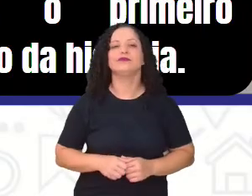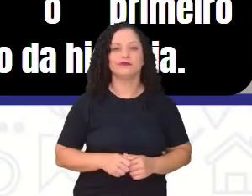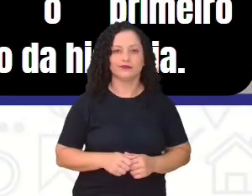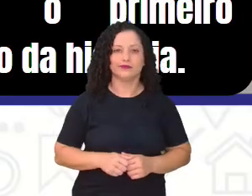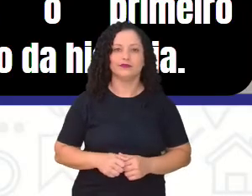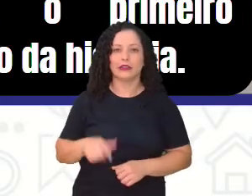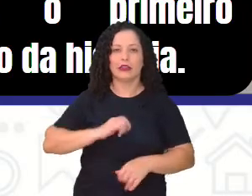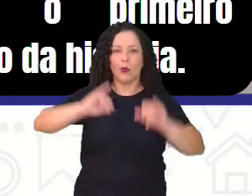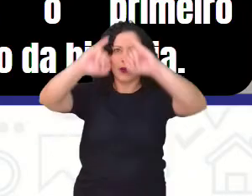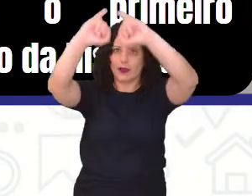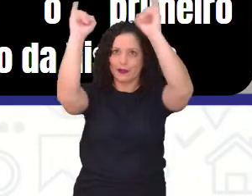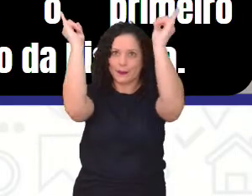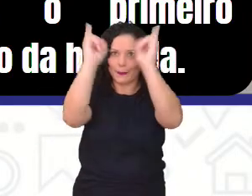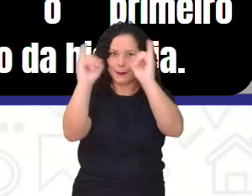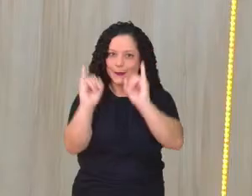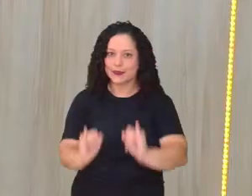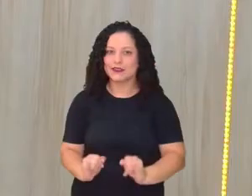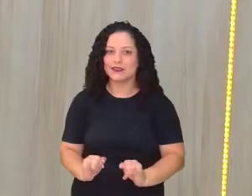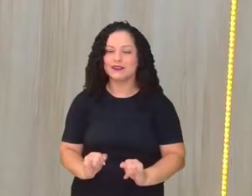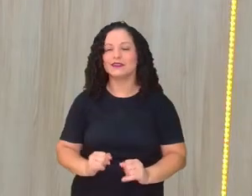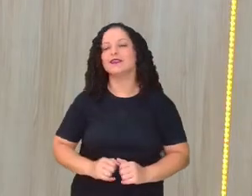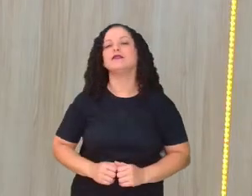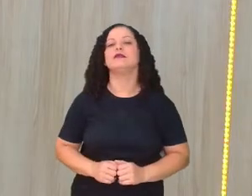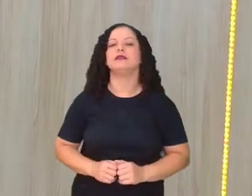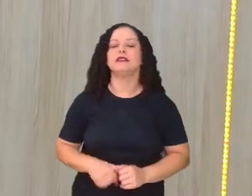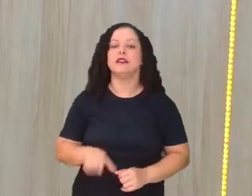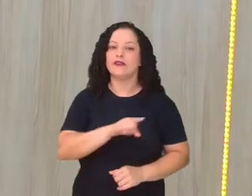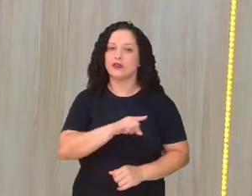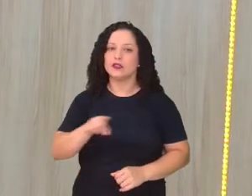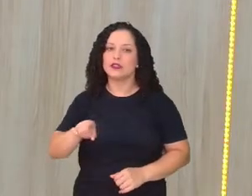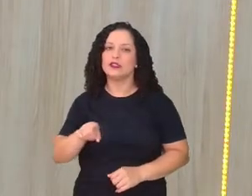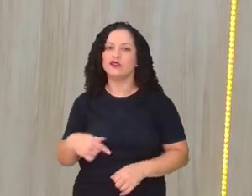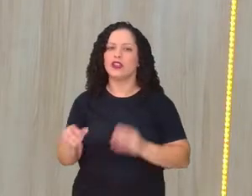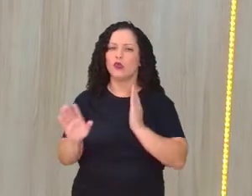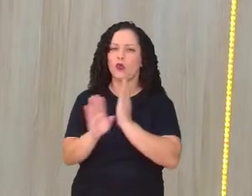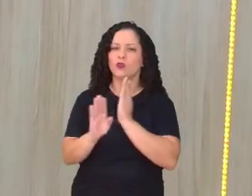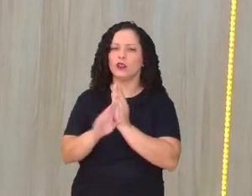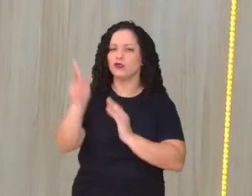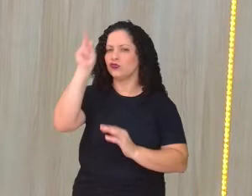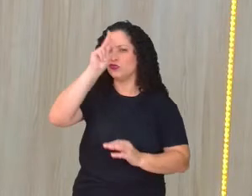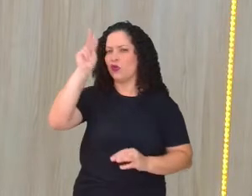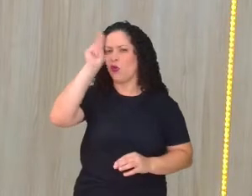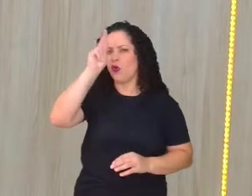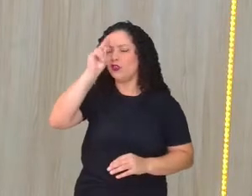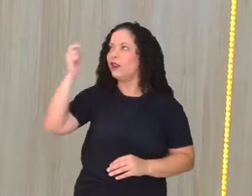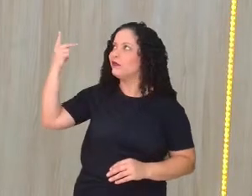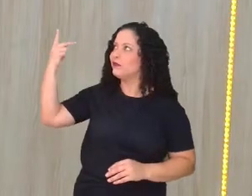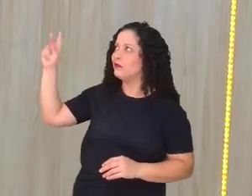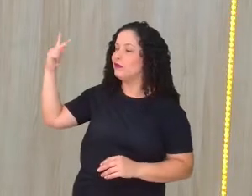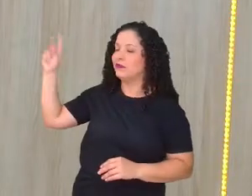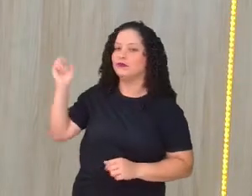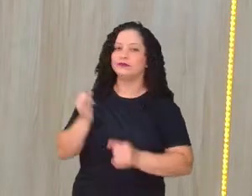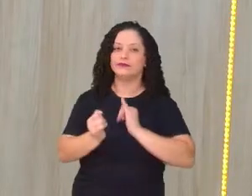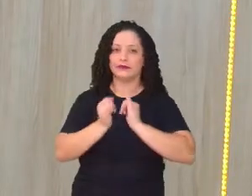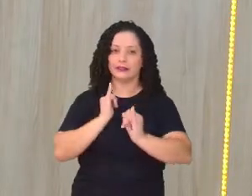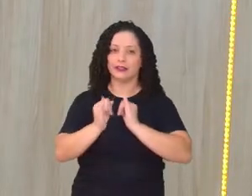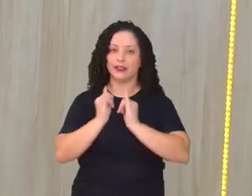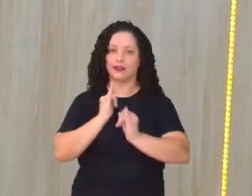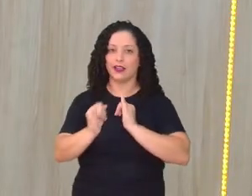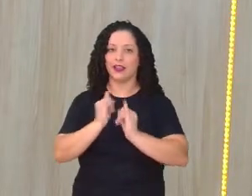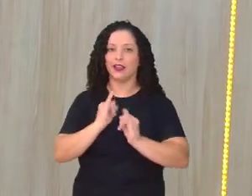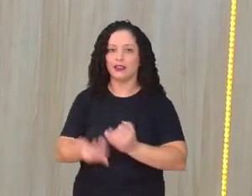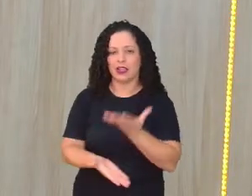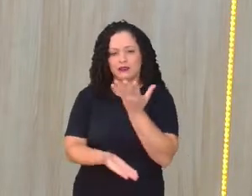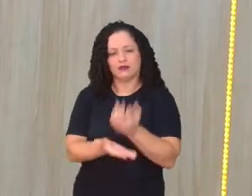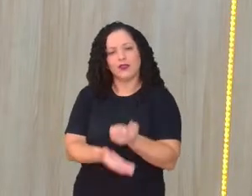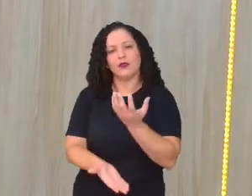representado. Então, inclusive vocês encontram, né, a epopeia de Gilgamesh na internet para fazer o